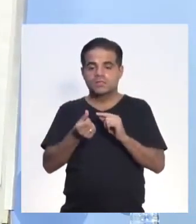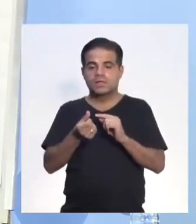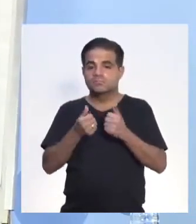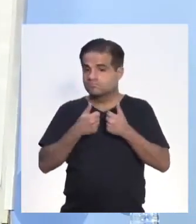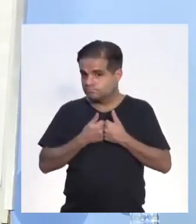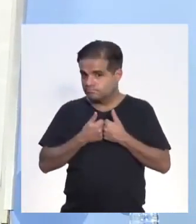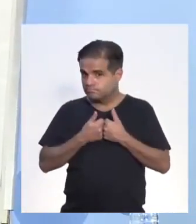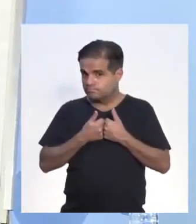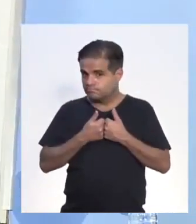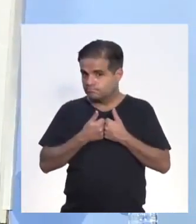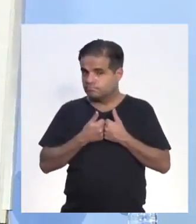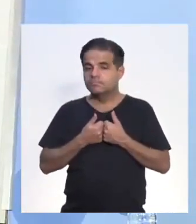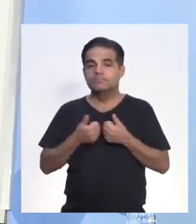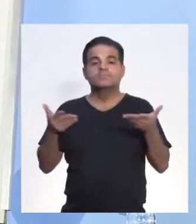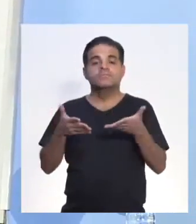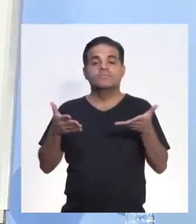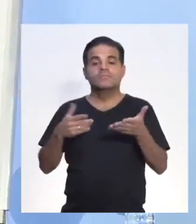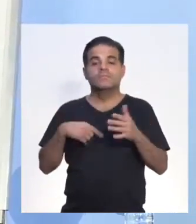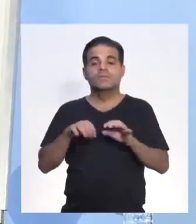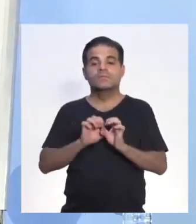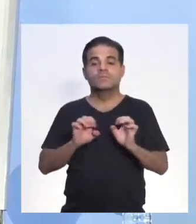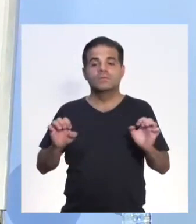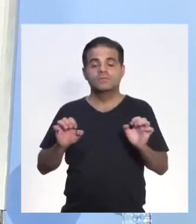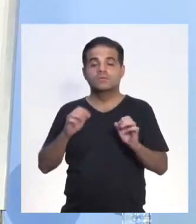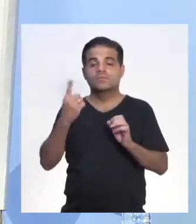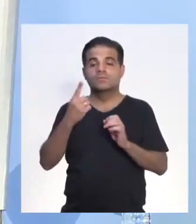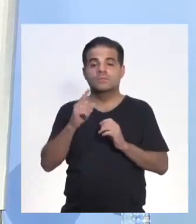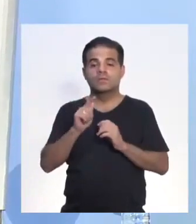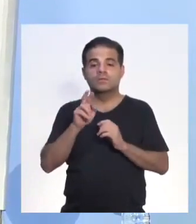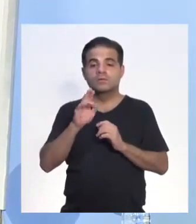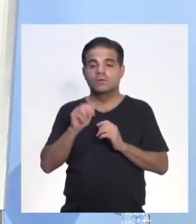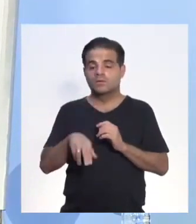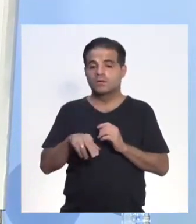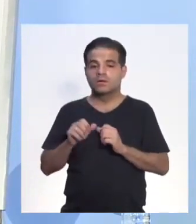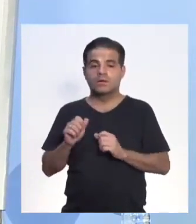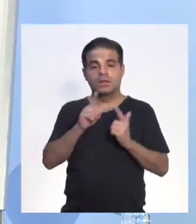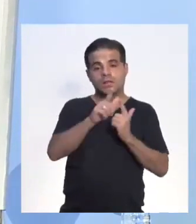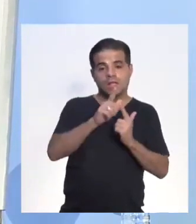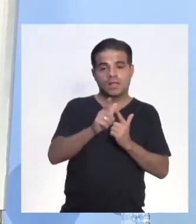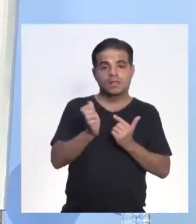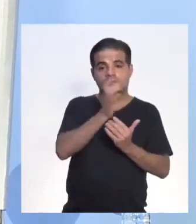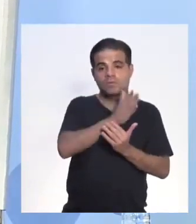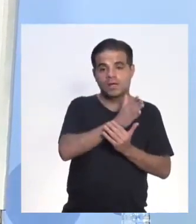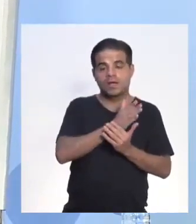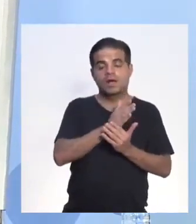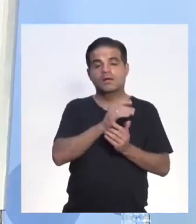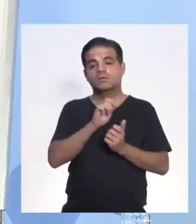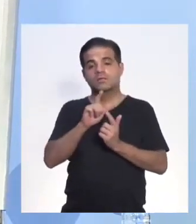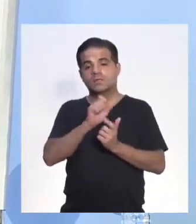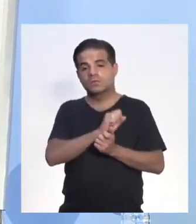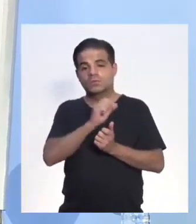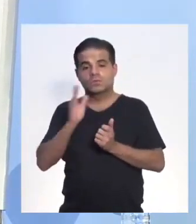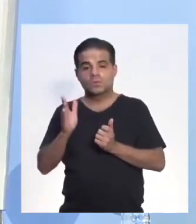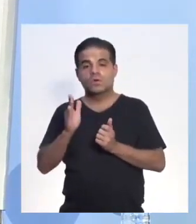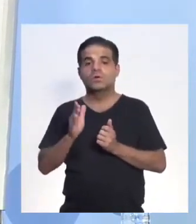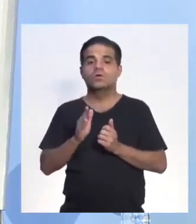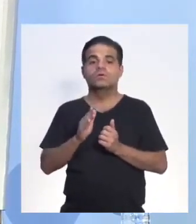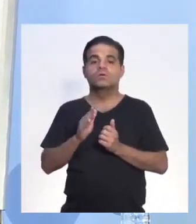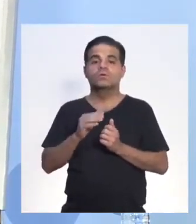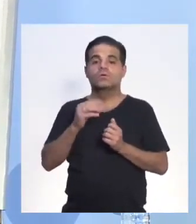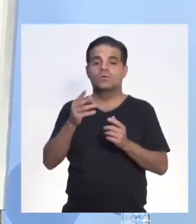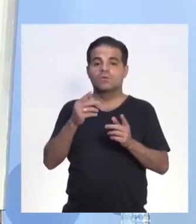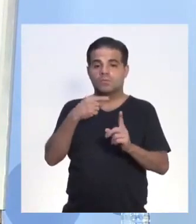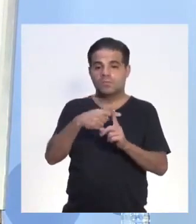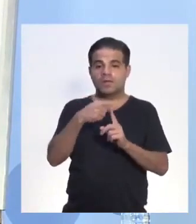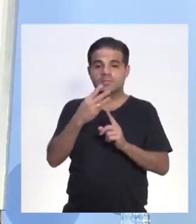aqui? Bom, agora tem uma equação de primeiro grau. Todo mundo quer letra de um lado, todo mundo que não é do outro. Percebo que o mais 3 e